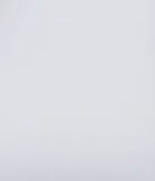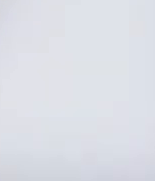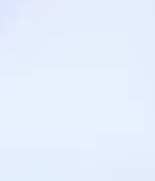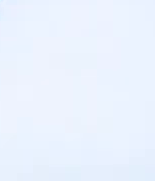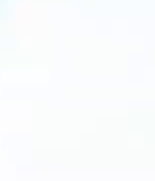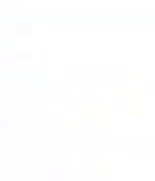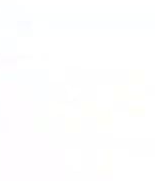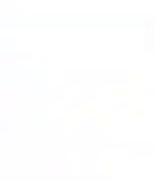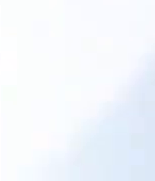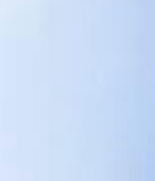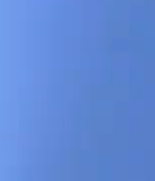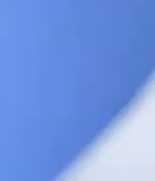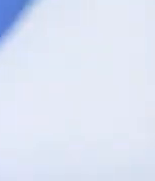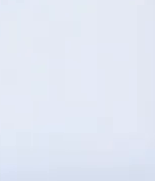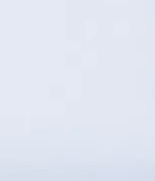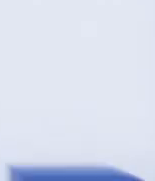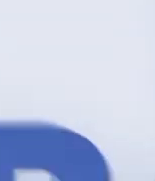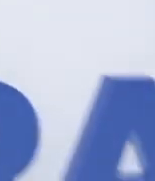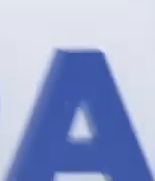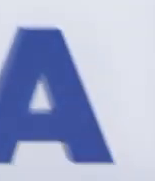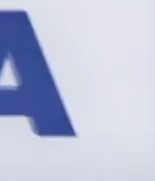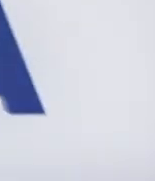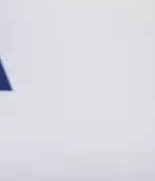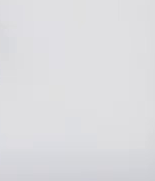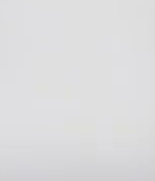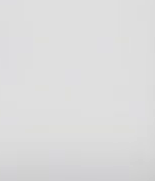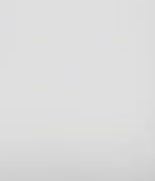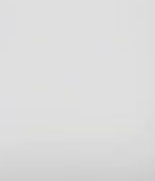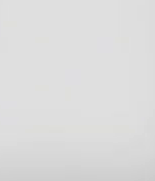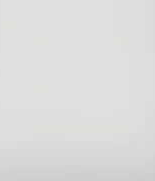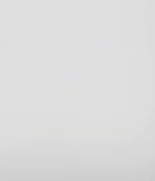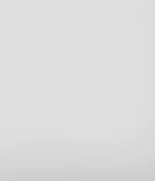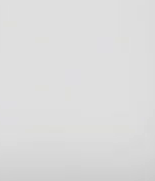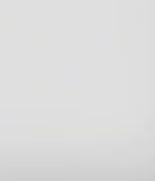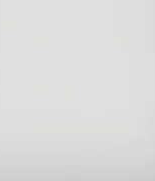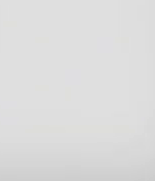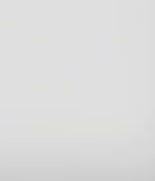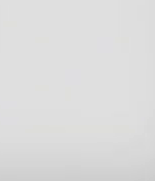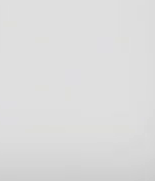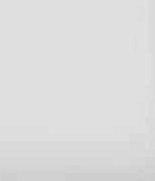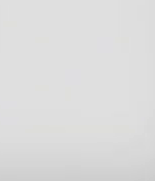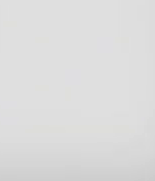TV Câmara, Campinas.